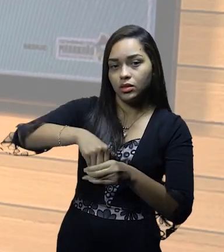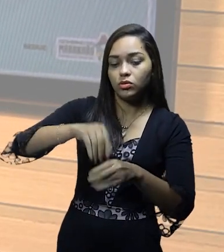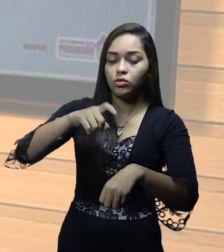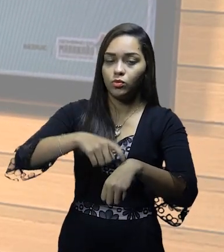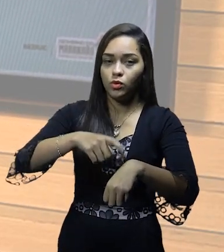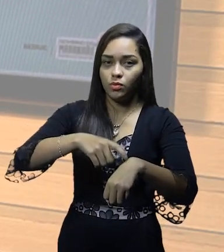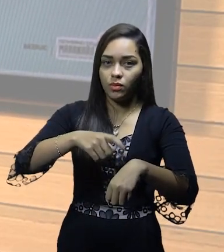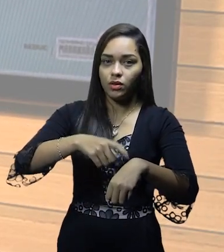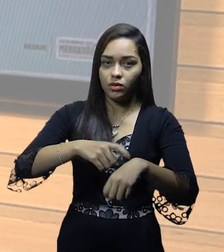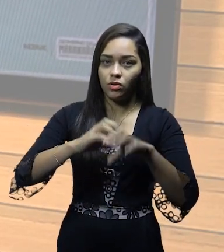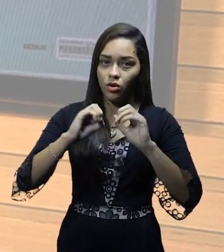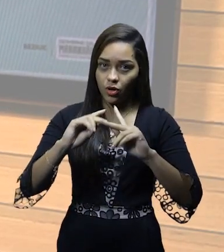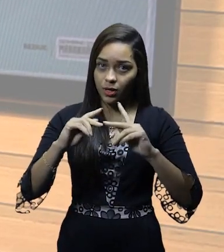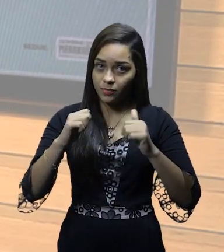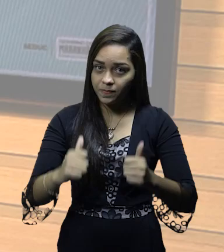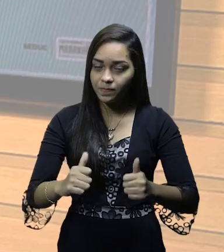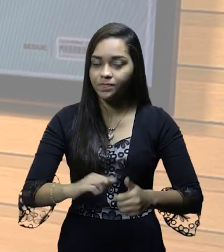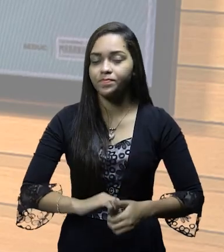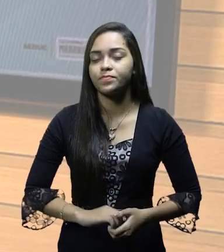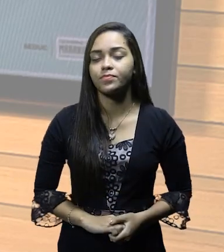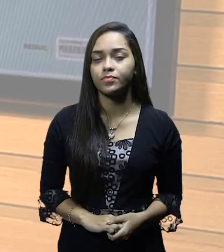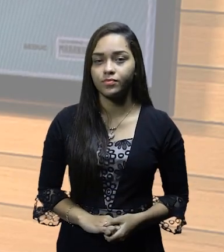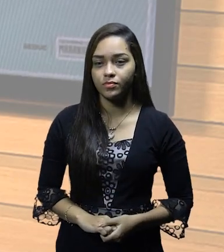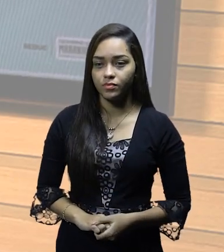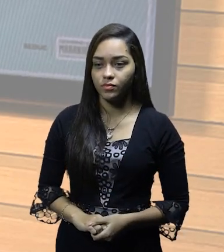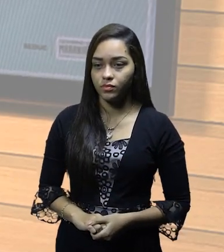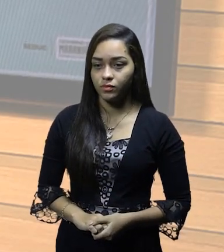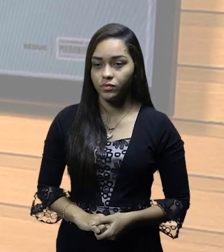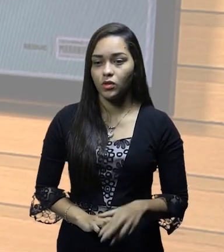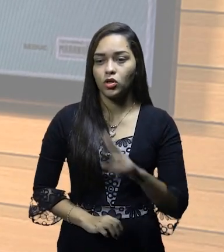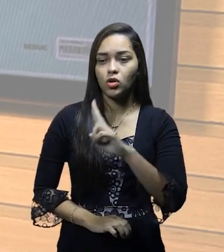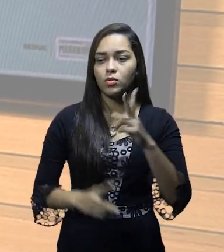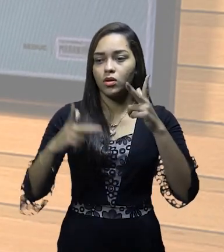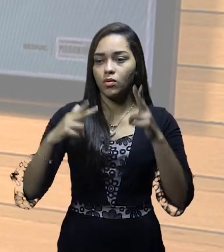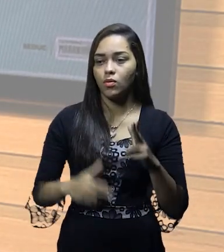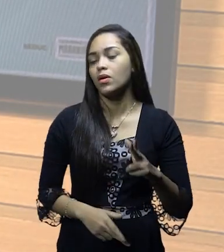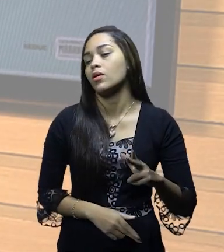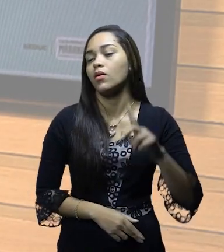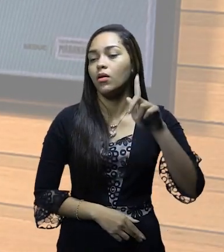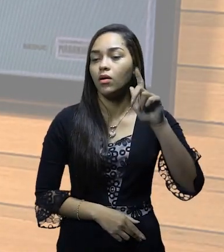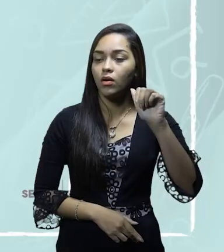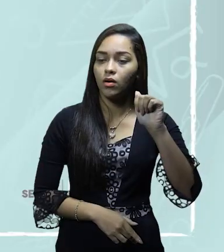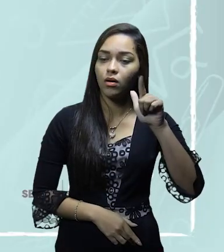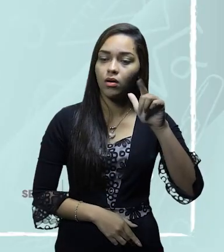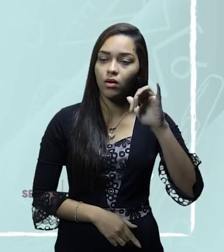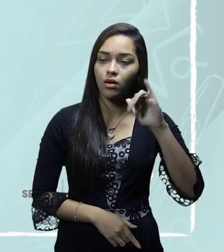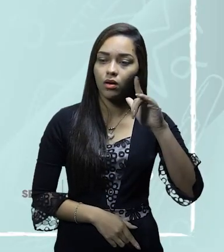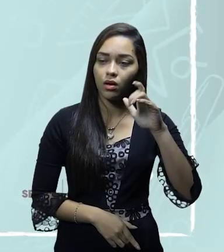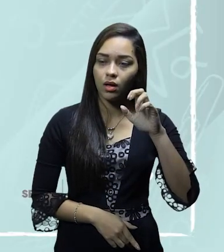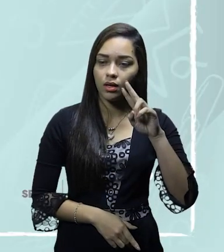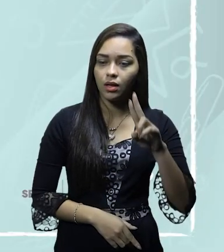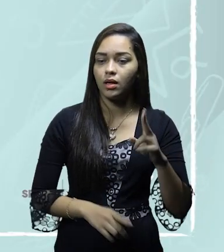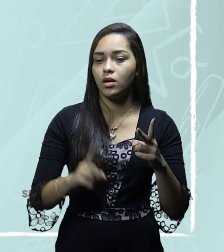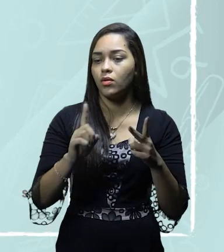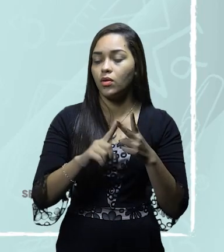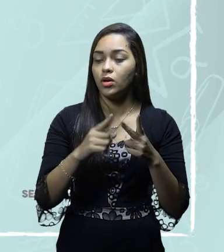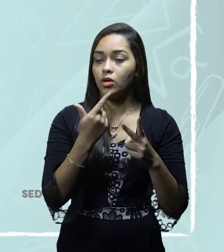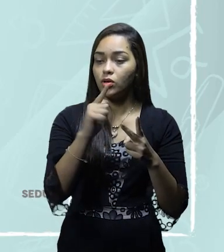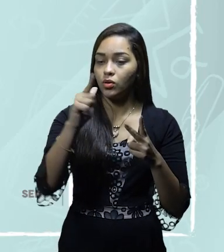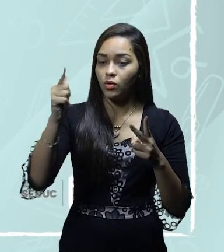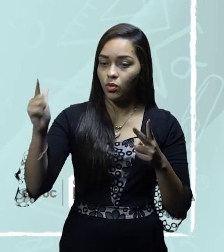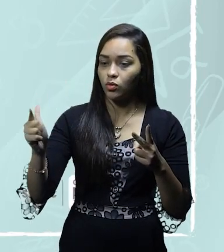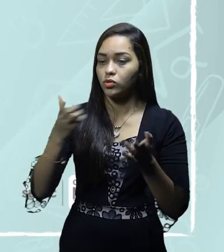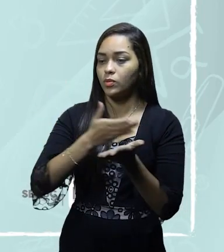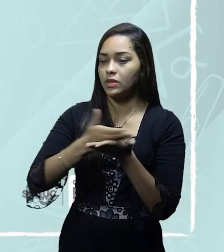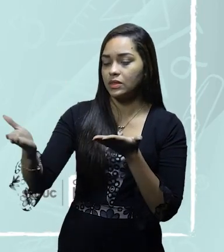reconhecimento do seu valor intelectual dentro desse momento aqui do Renascimento. Nomes como